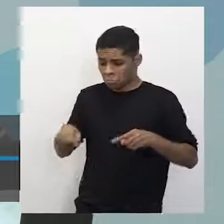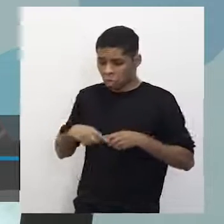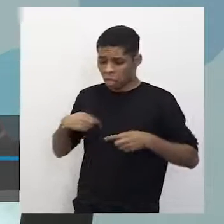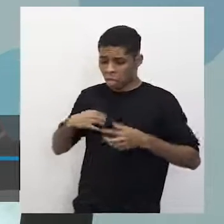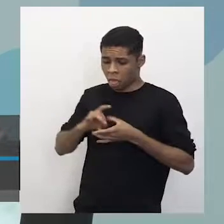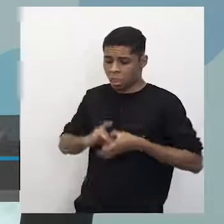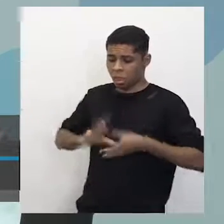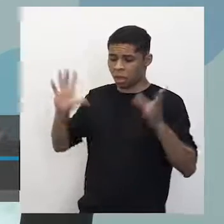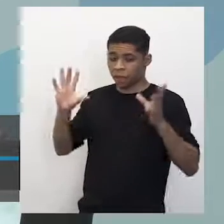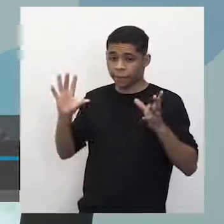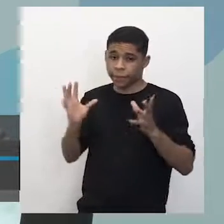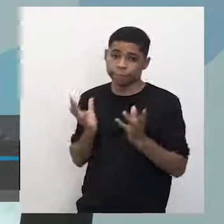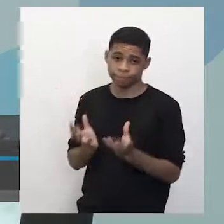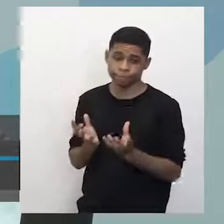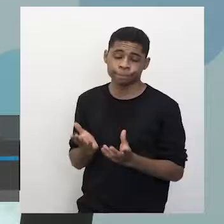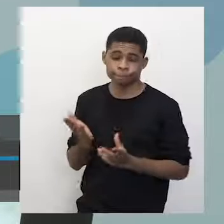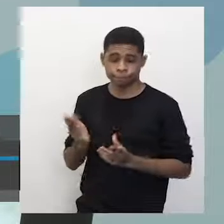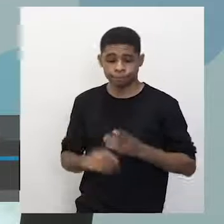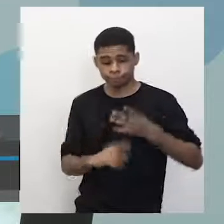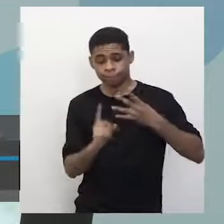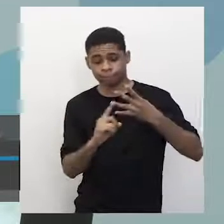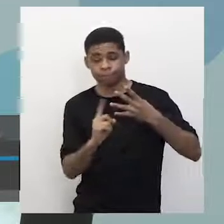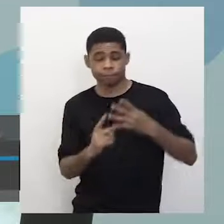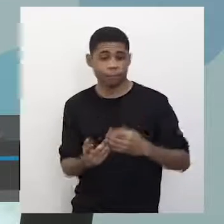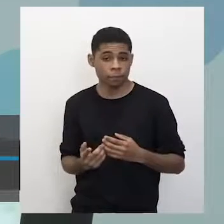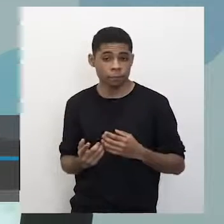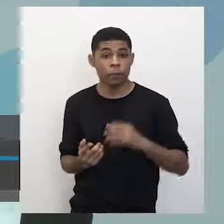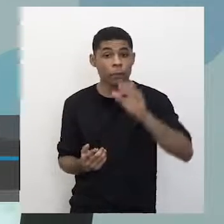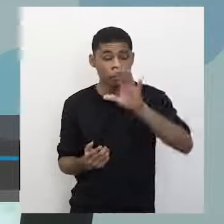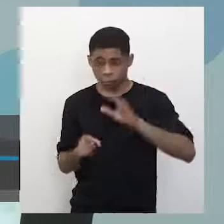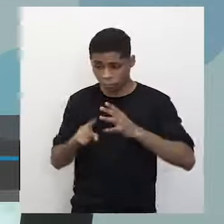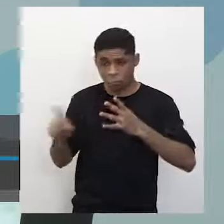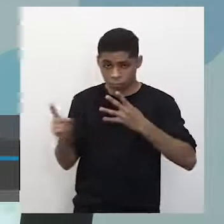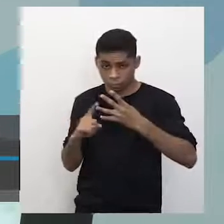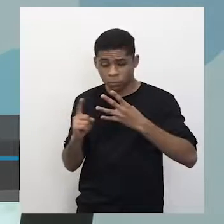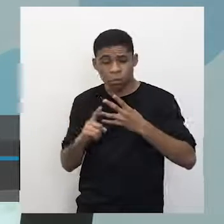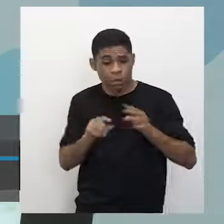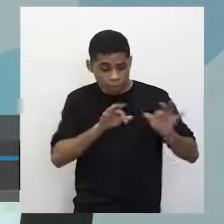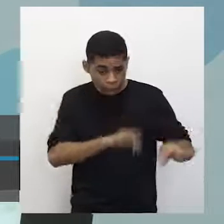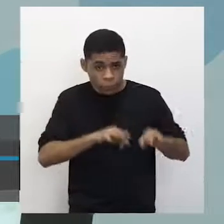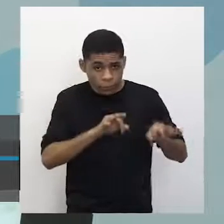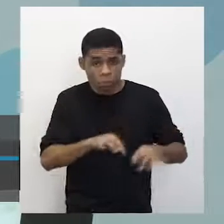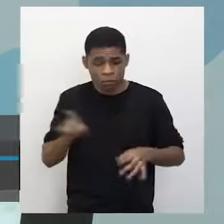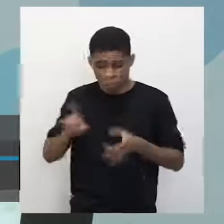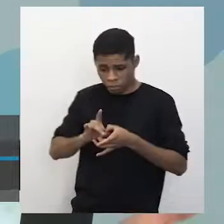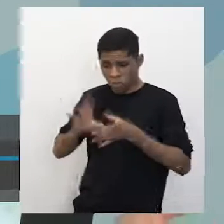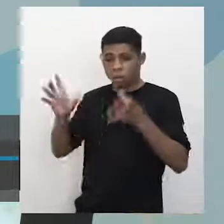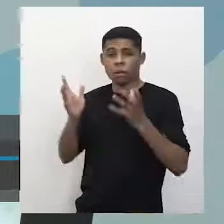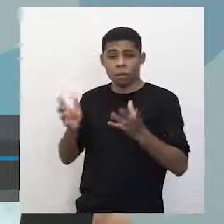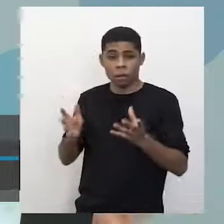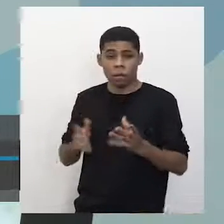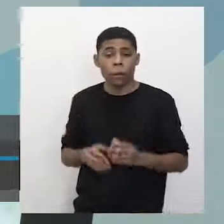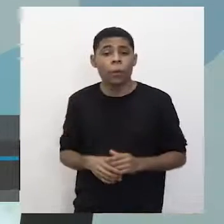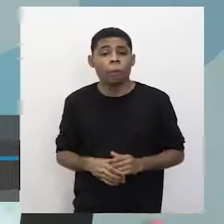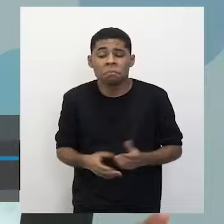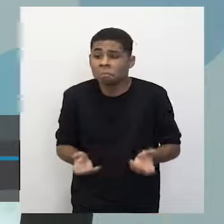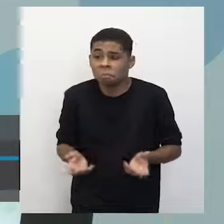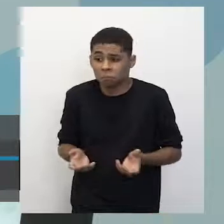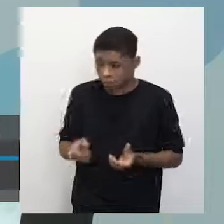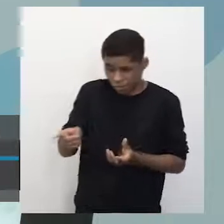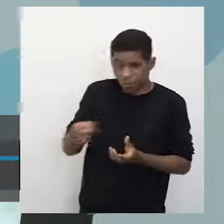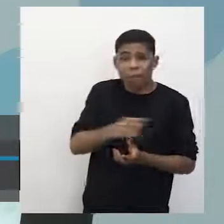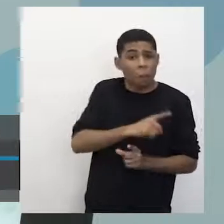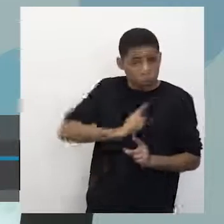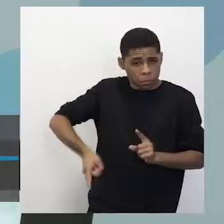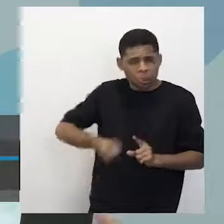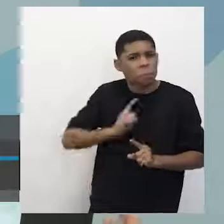liberdade, vamos dizer assim. Só que a liberdade nesse mundo feudal tem um custo, e um custo é não ter acesso a recursos